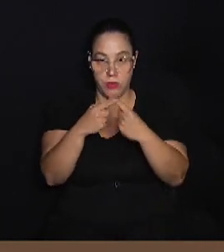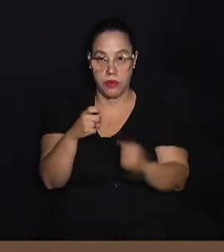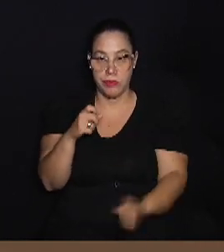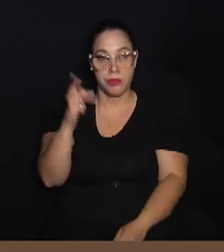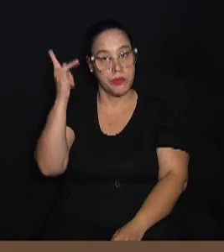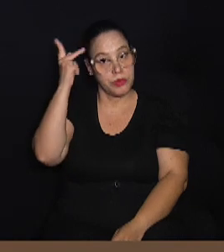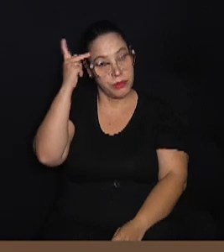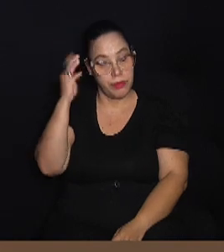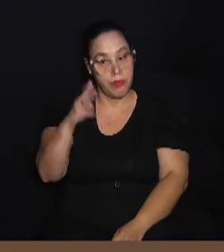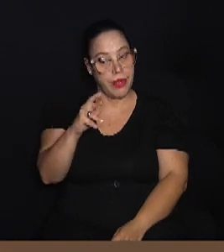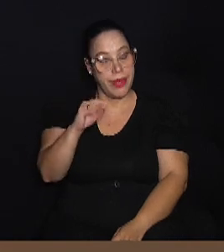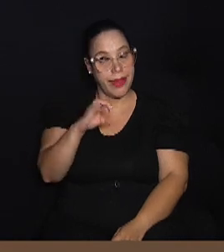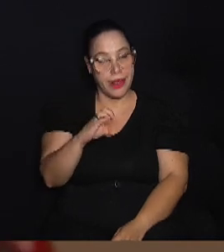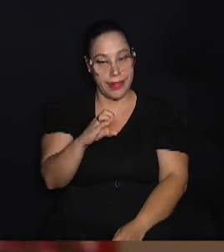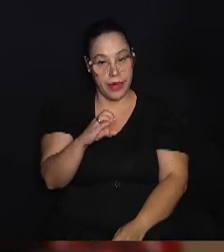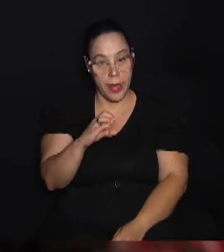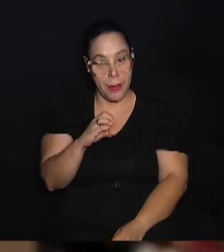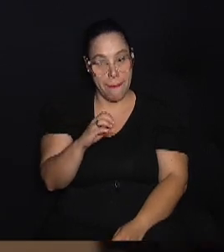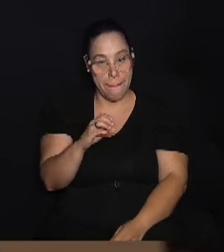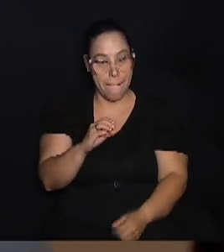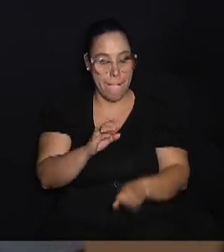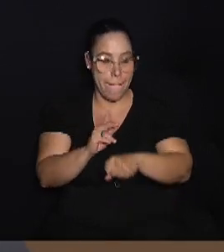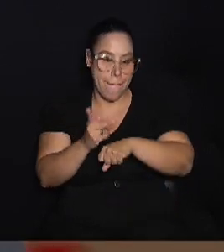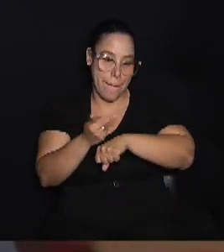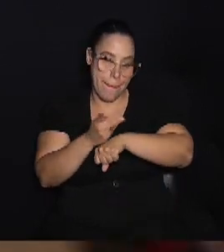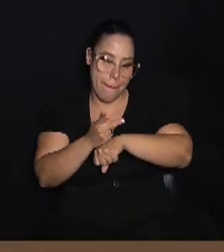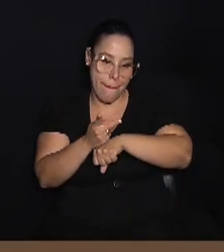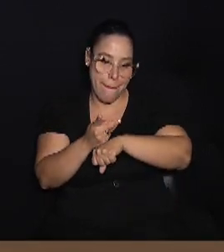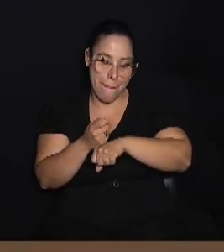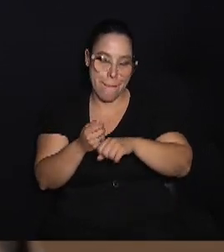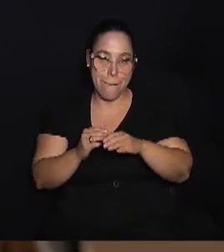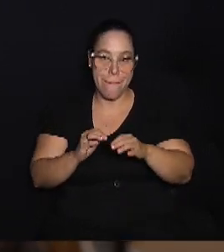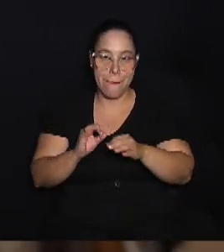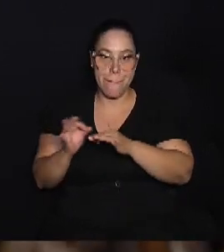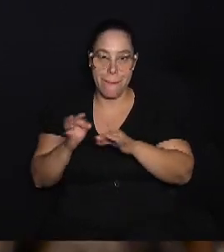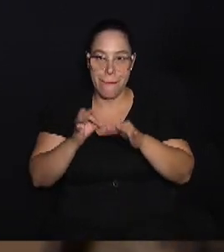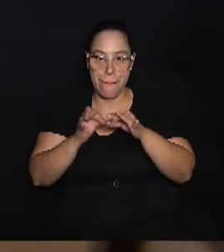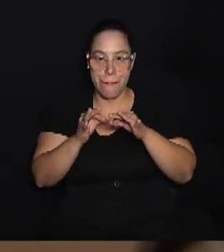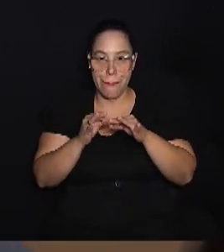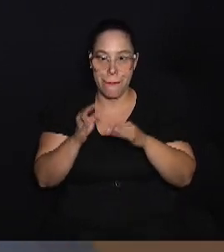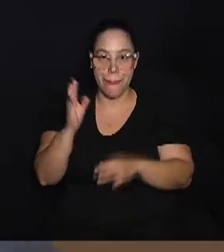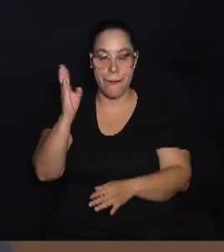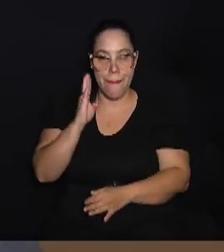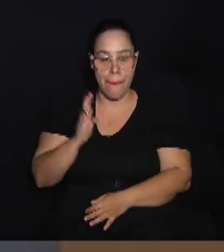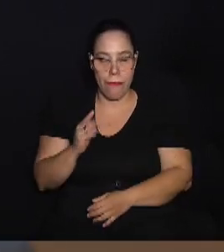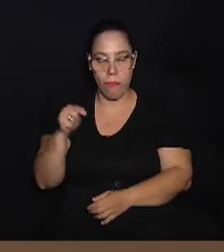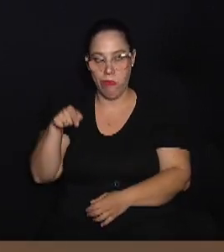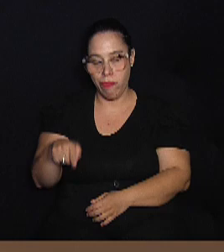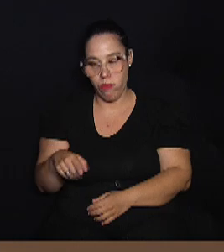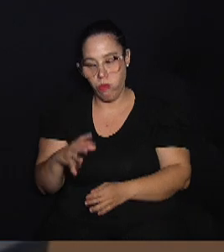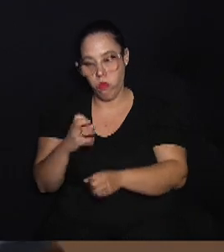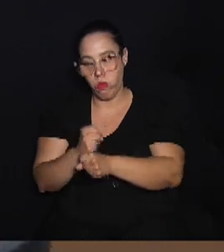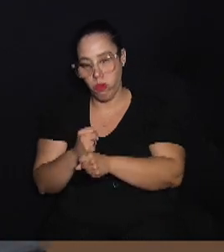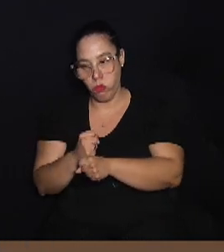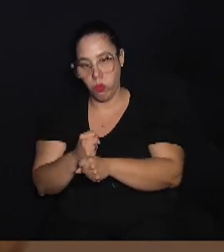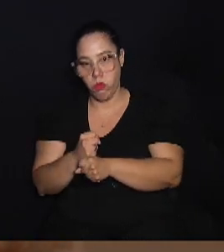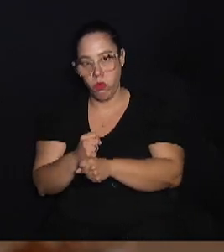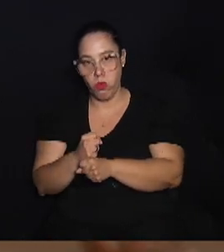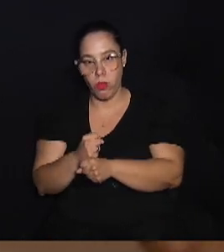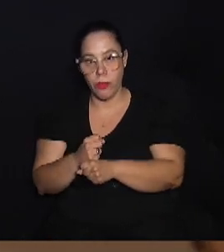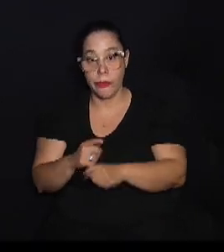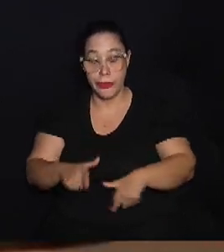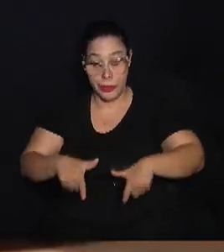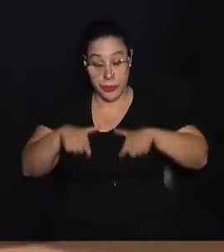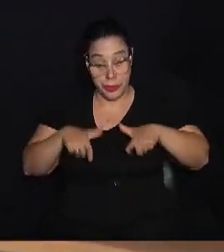Paulista da BRC. Foi prata na Taça Curitiba, que foi a nossa preparação para o Campeonato Brasileiro agora desse ano. Aí aspirando os pódios,